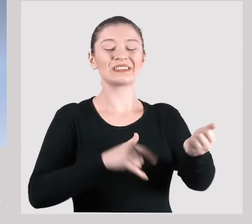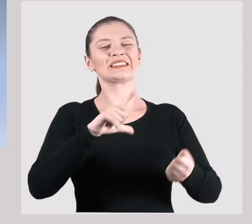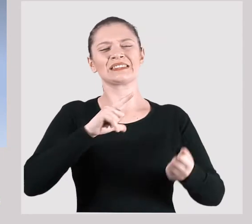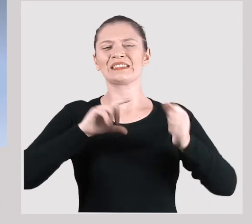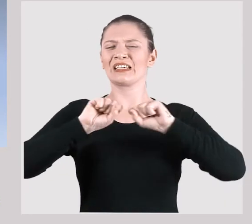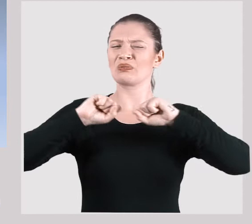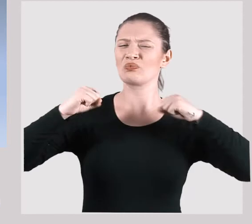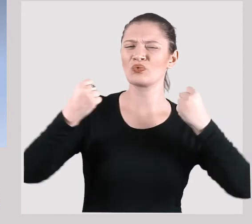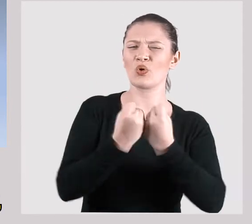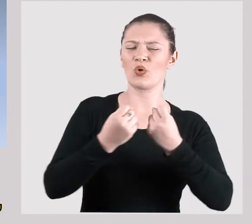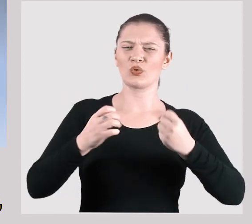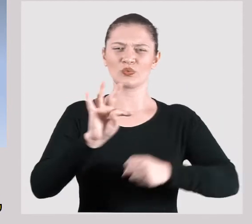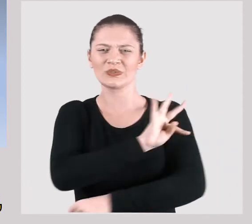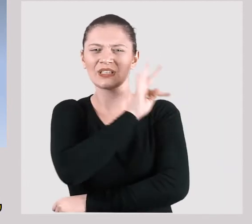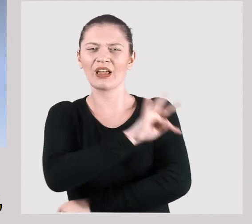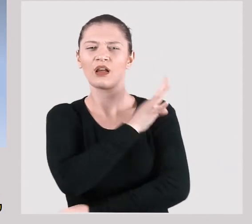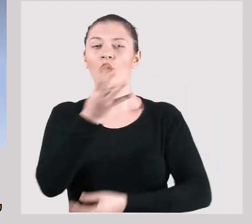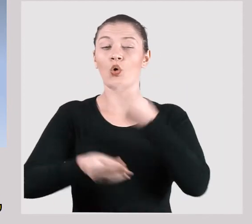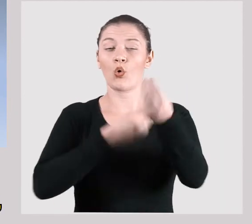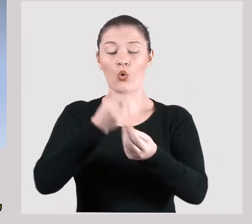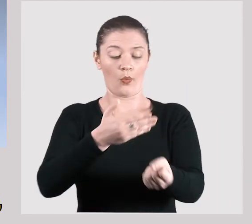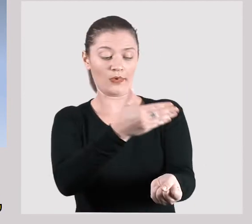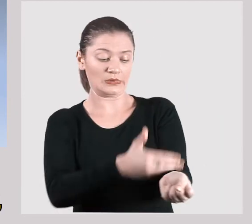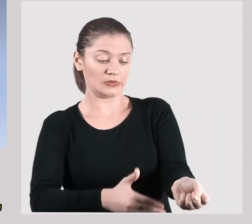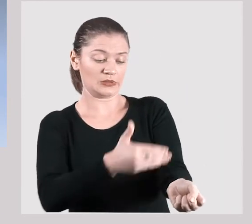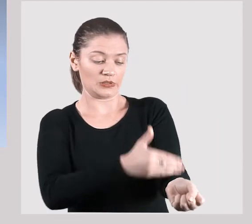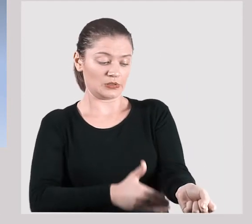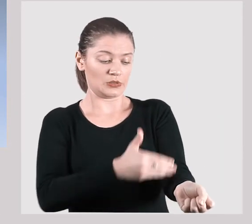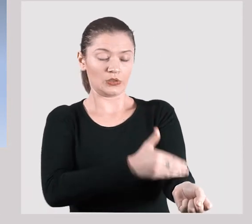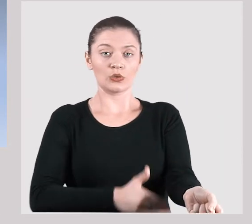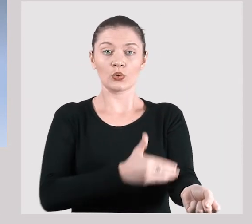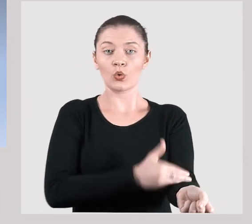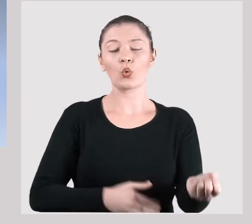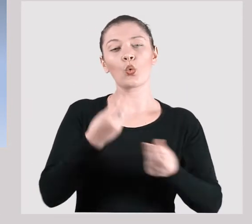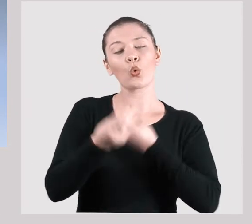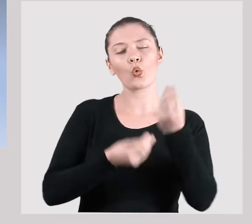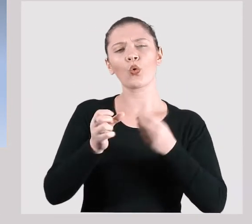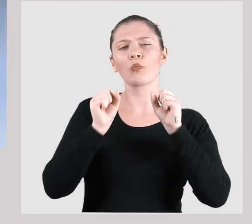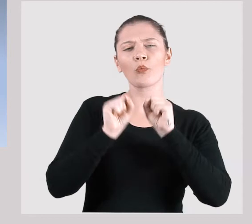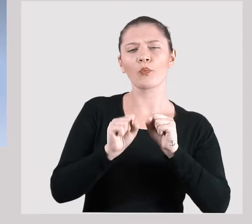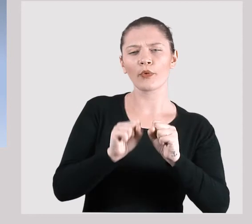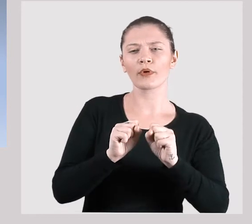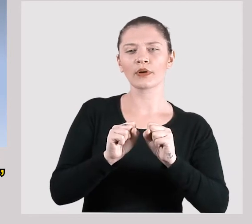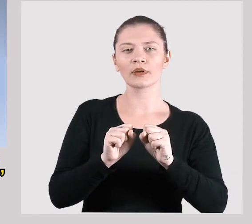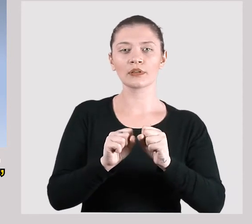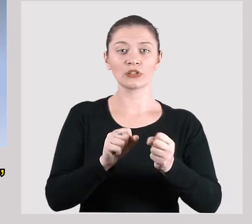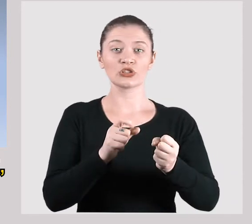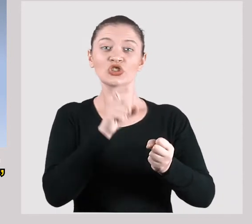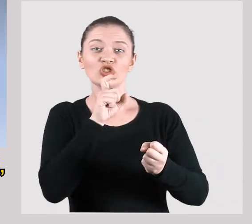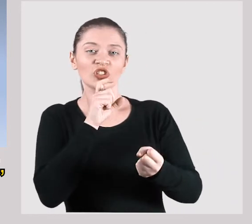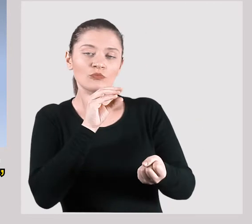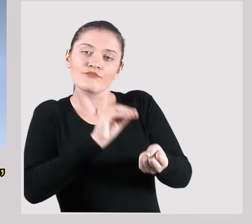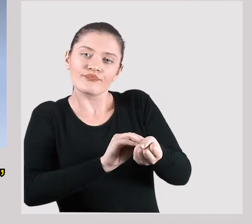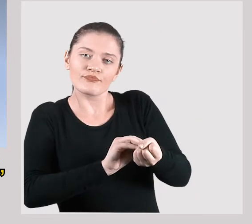e técnicas e explicam como é que o adolescente tem que se cortar, e como é que ele pode fazer, bota gelo, bota pulseira. Então, tudo isso